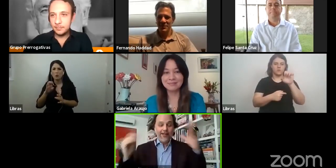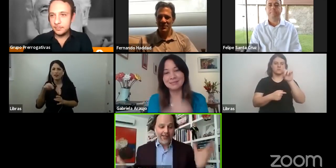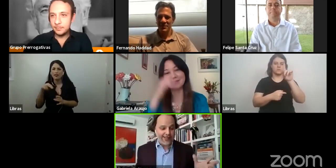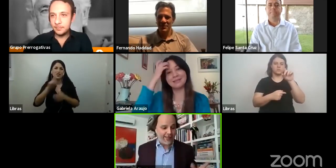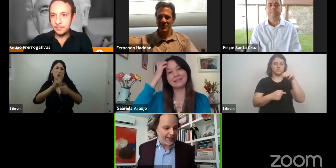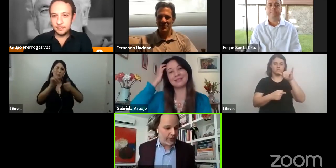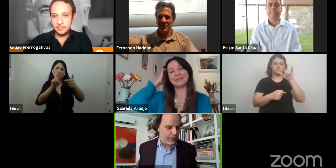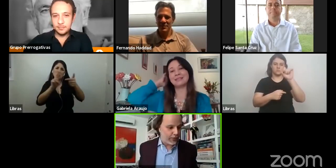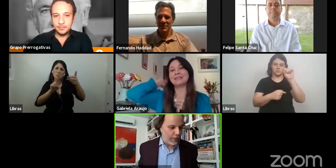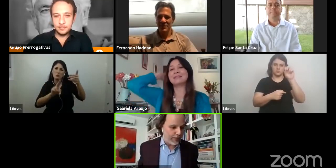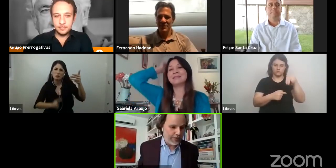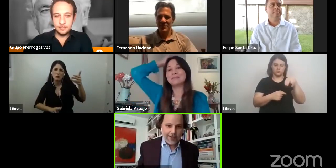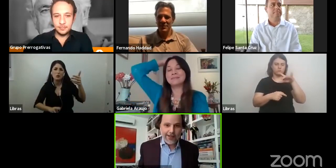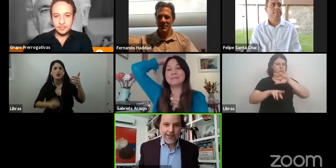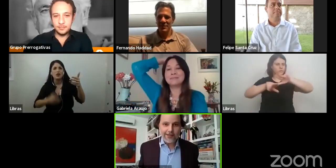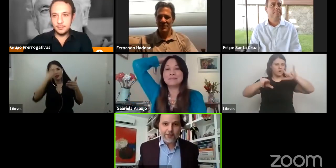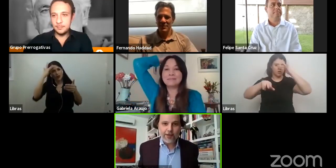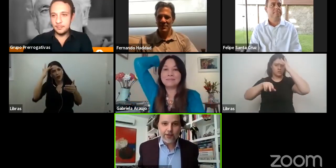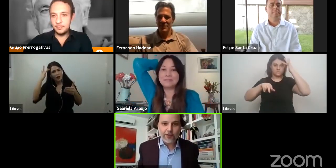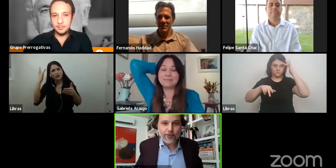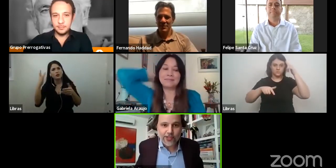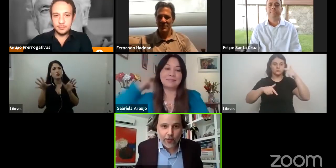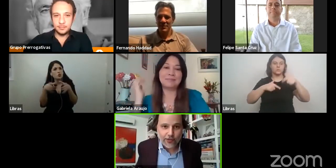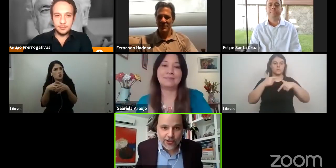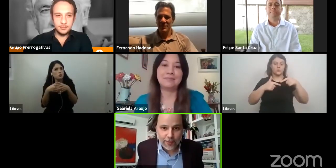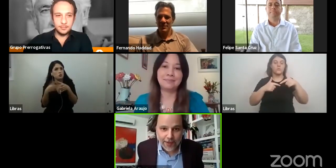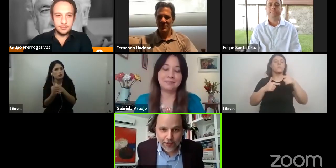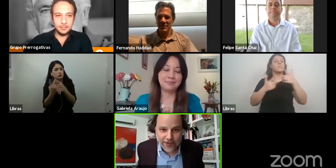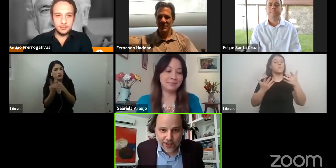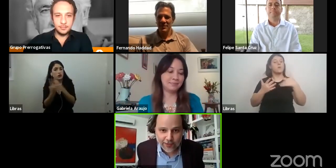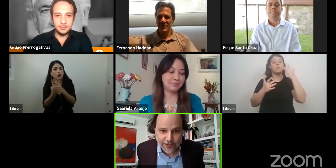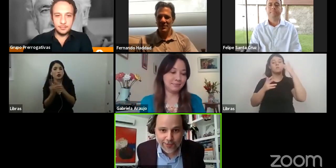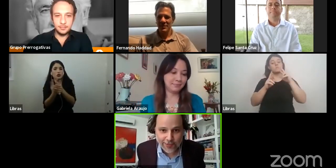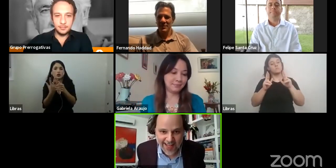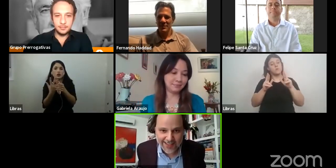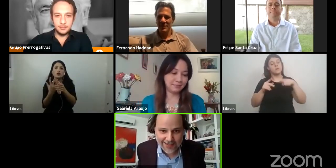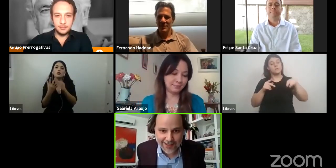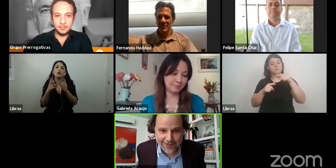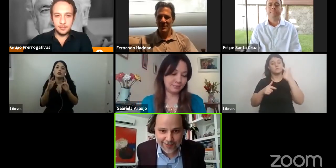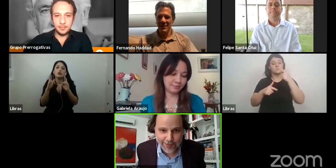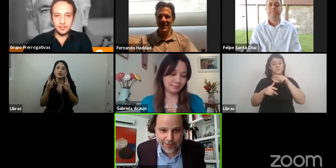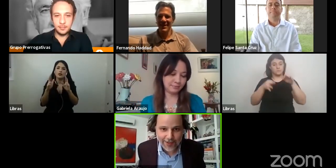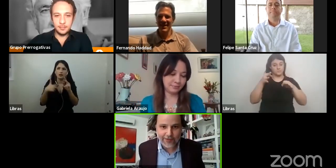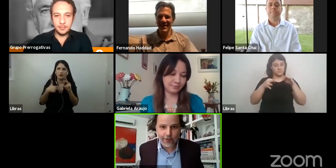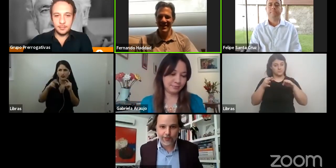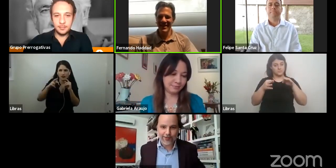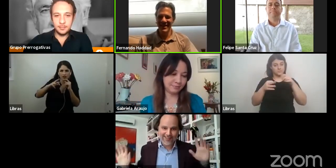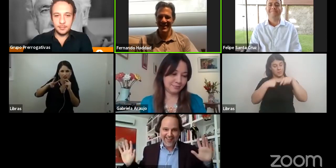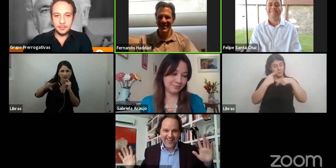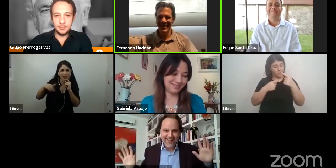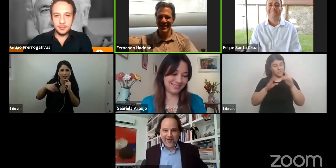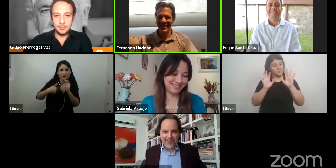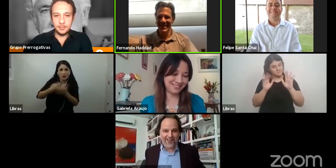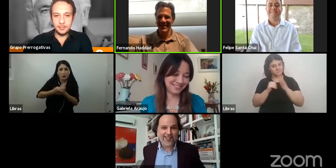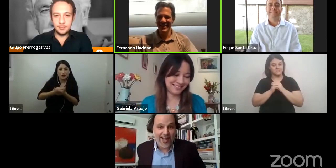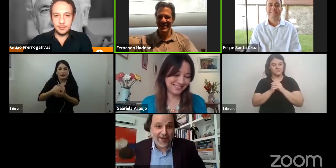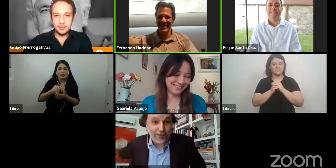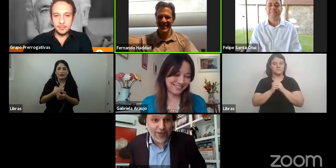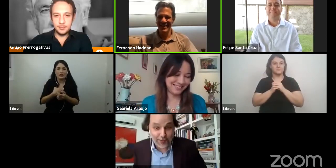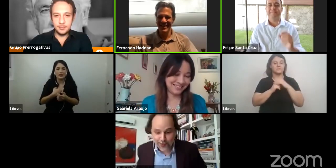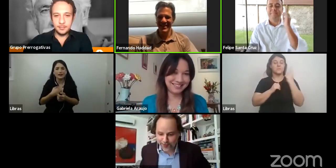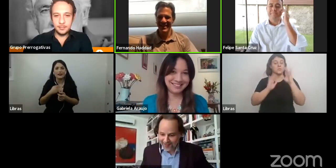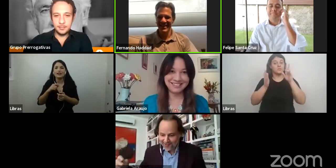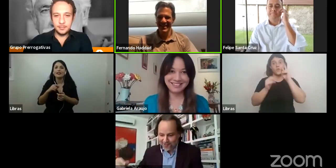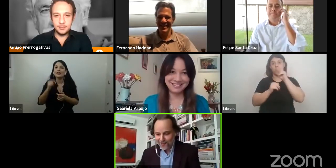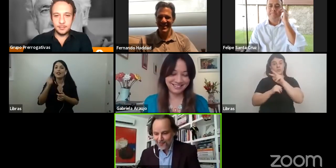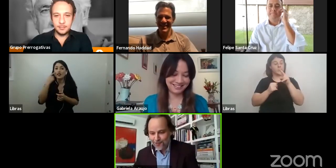vários desembargadores do grupo, né? Espero que isso não seja motivo para procedimentos disciplinares, né? E a gente já